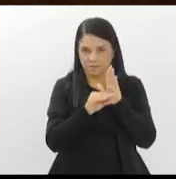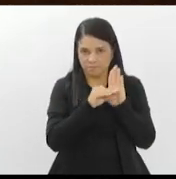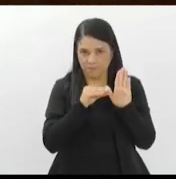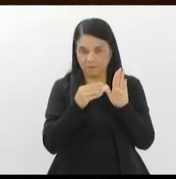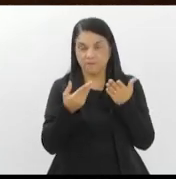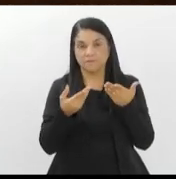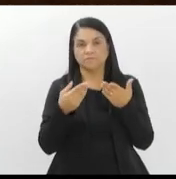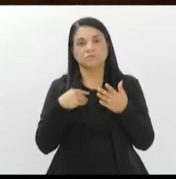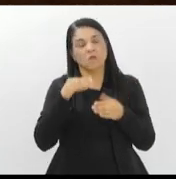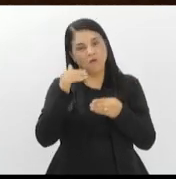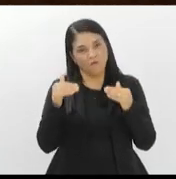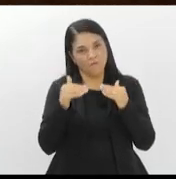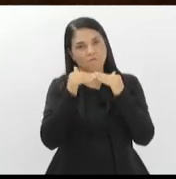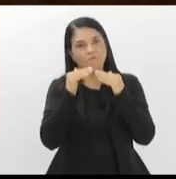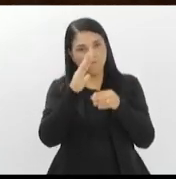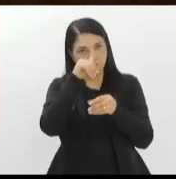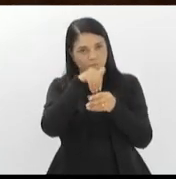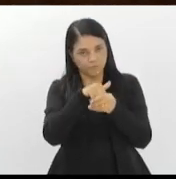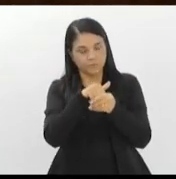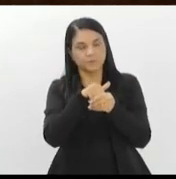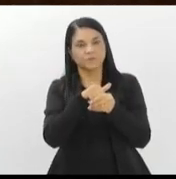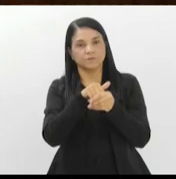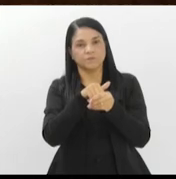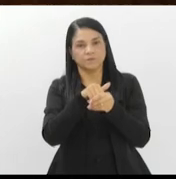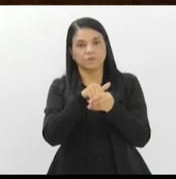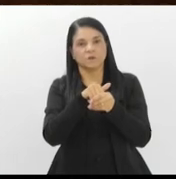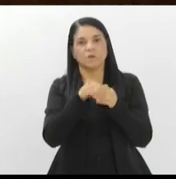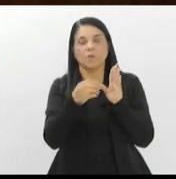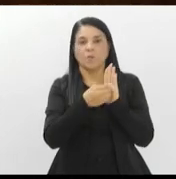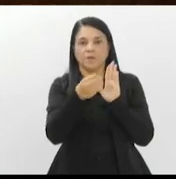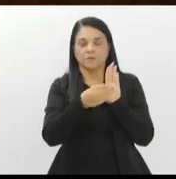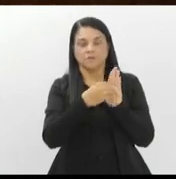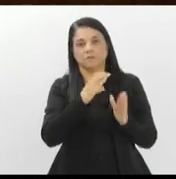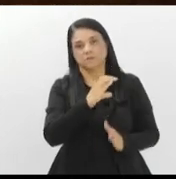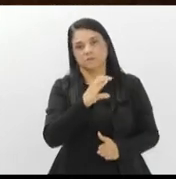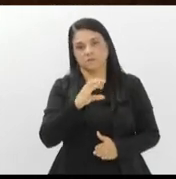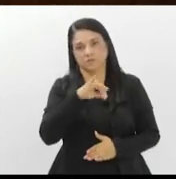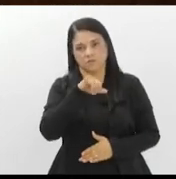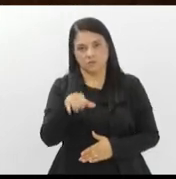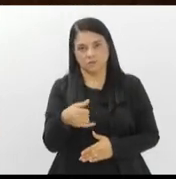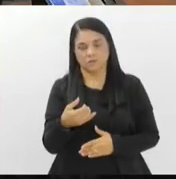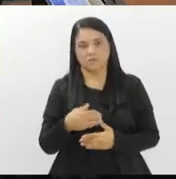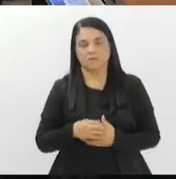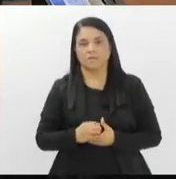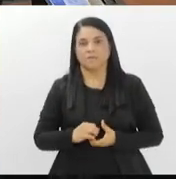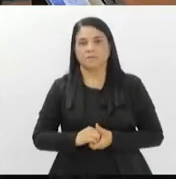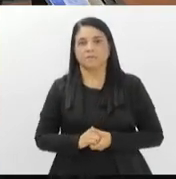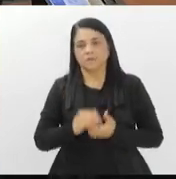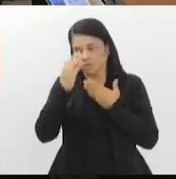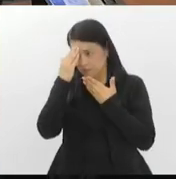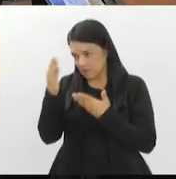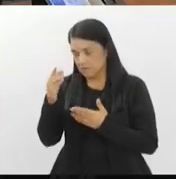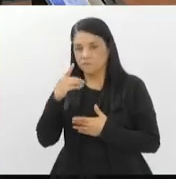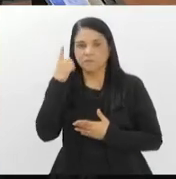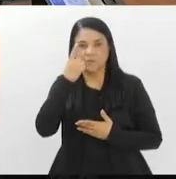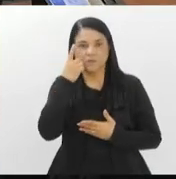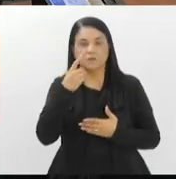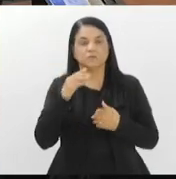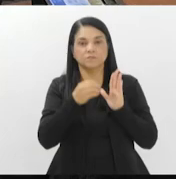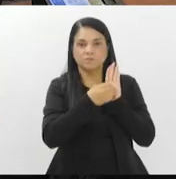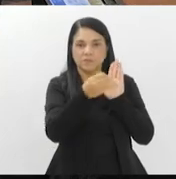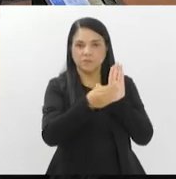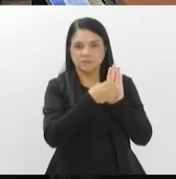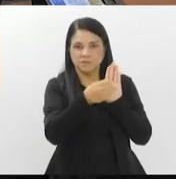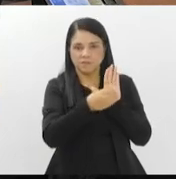voto favorável à matéria, consoante o parecer da CCJ. Obrigada, deputado. Com os pareceres